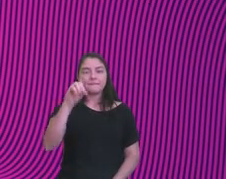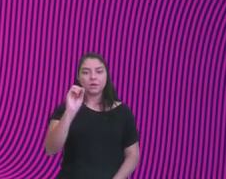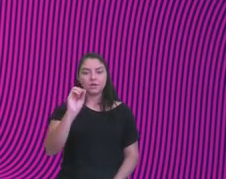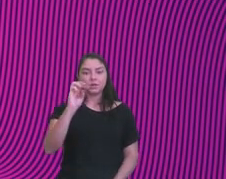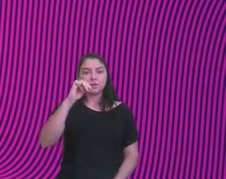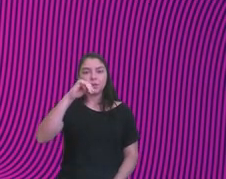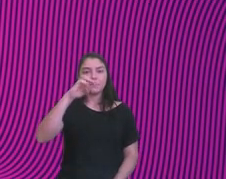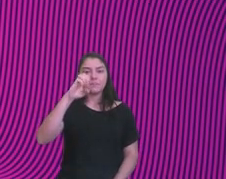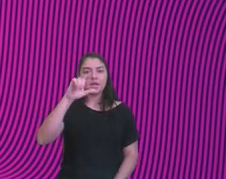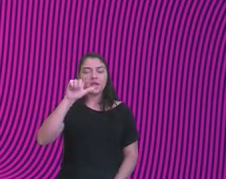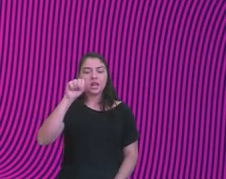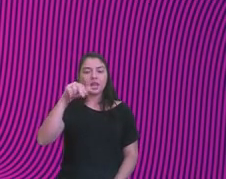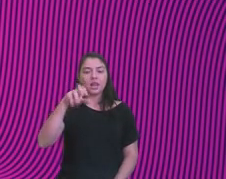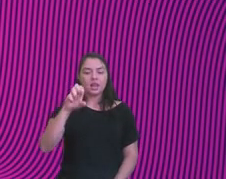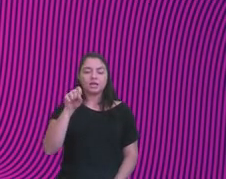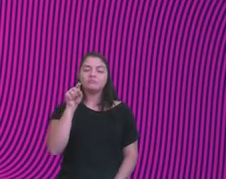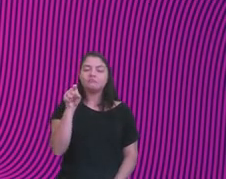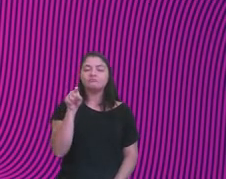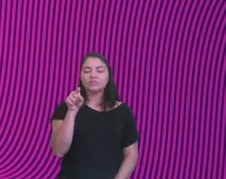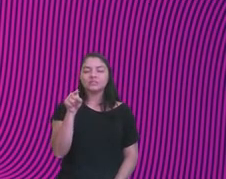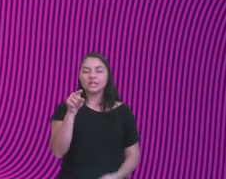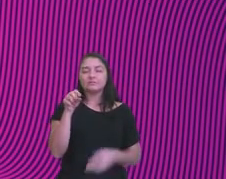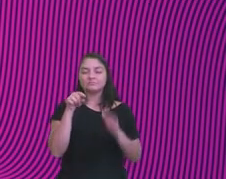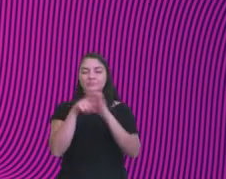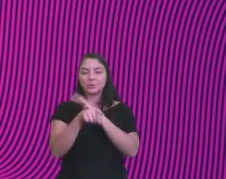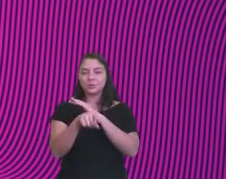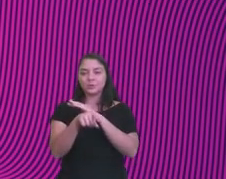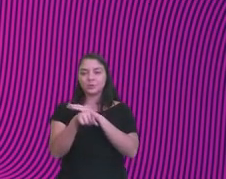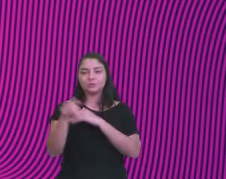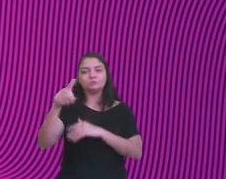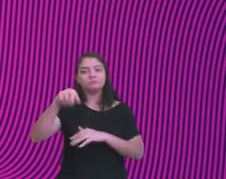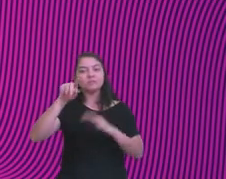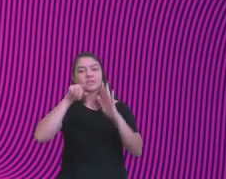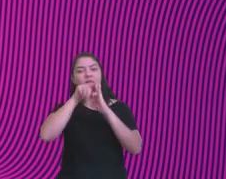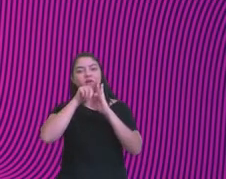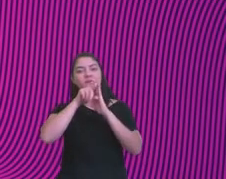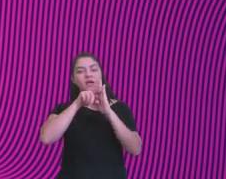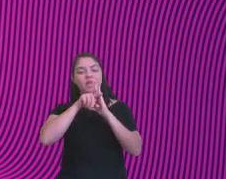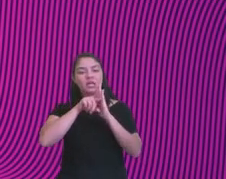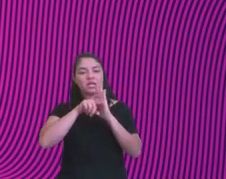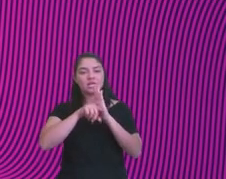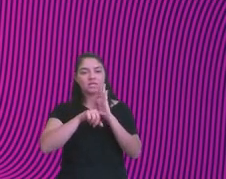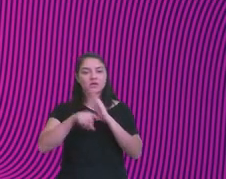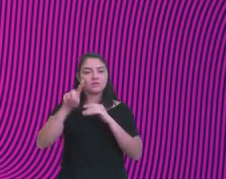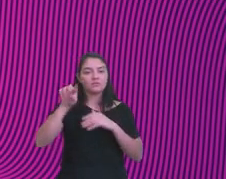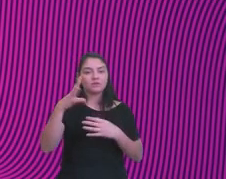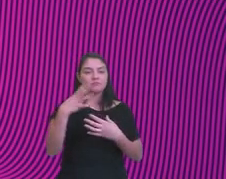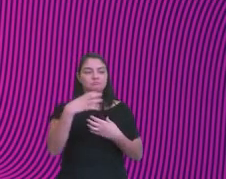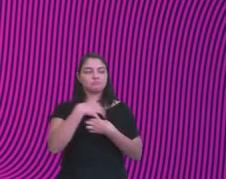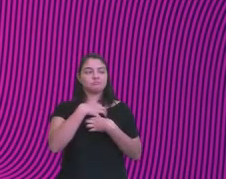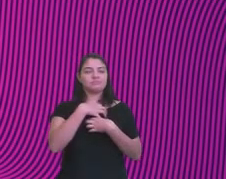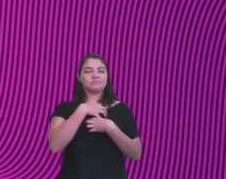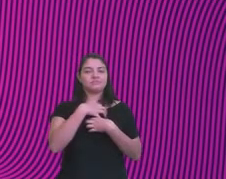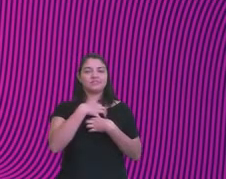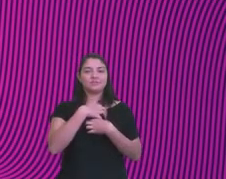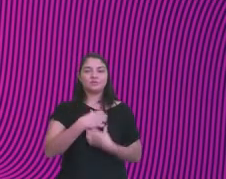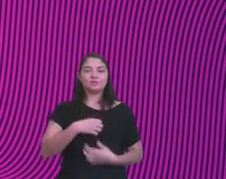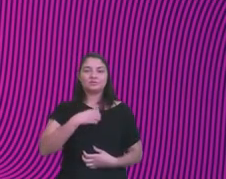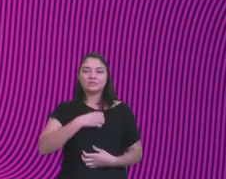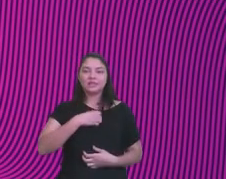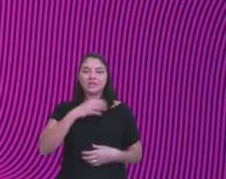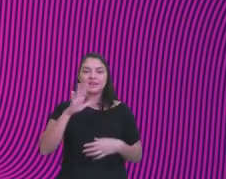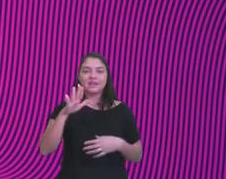perguntar se você sentiu falta em alguma avaliação para definir essa